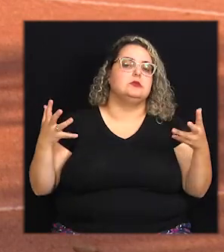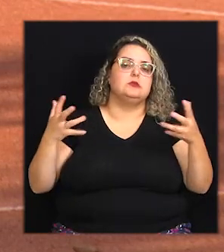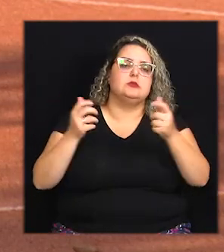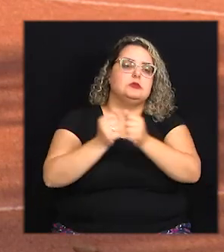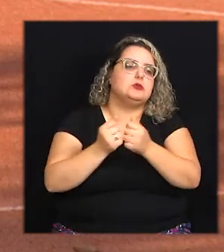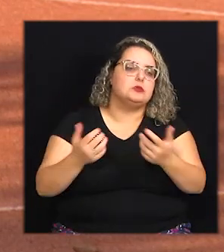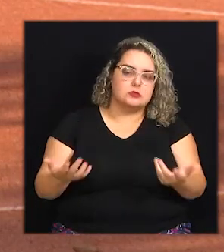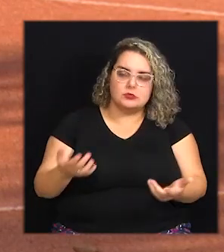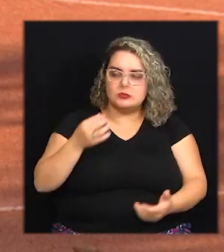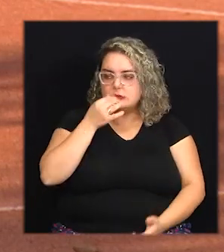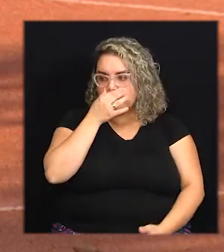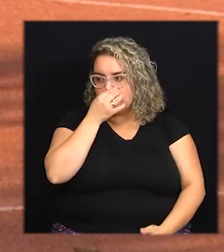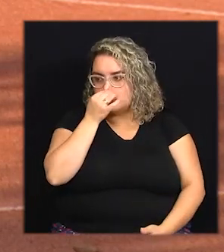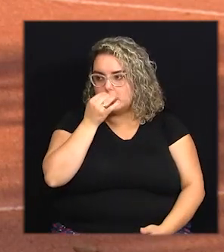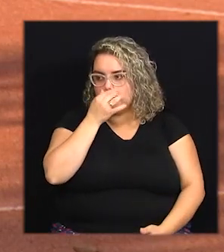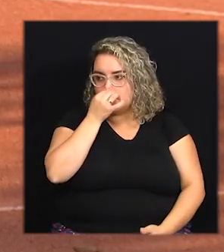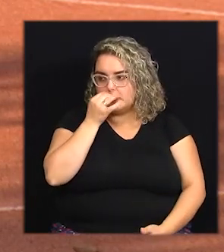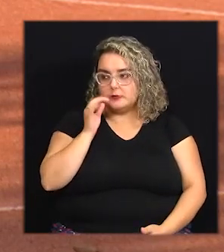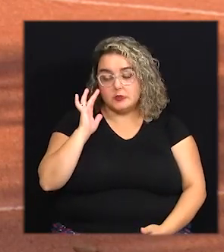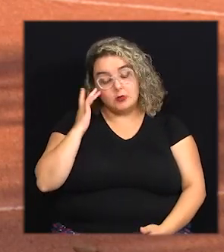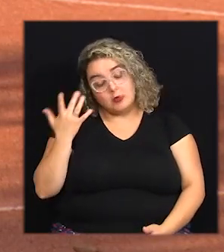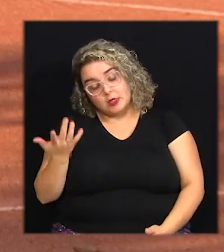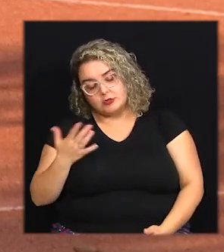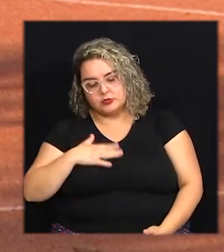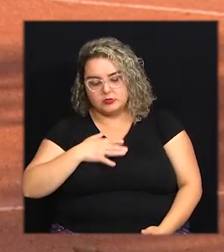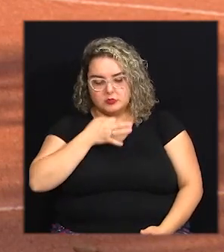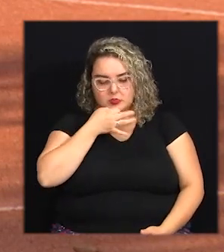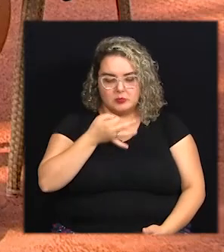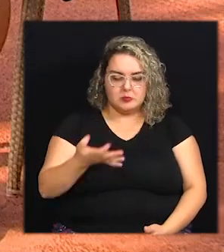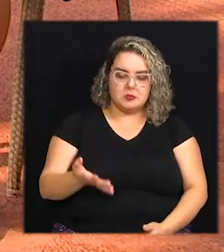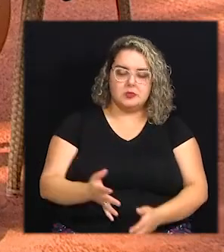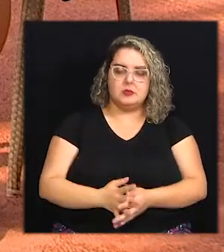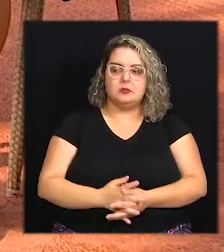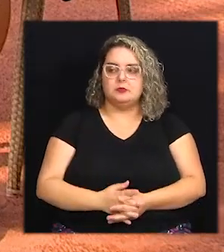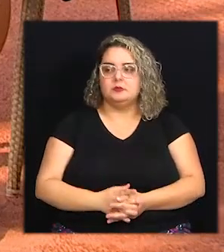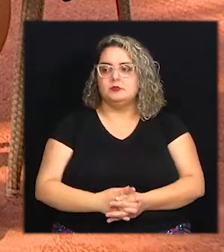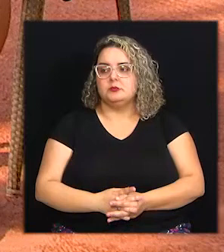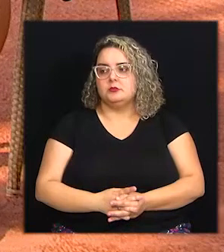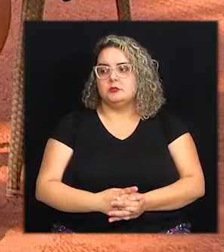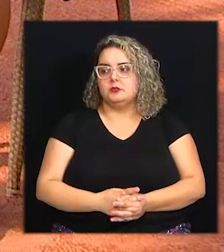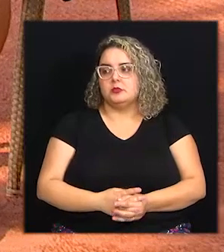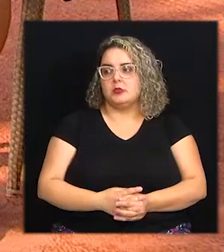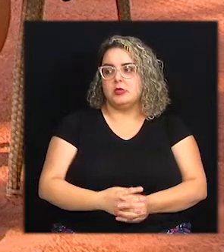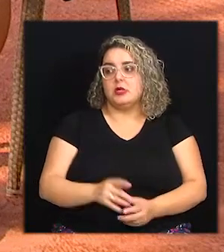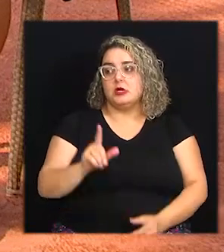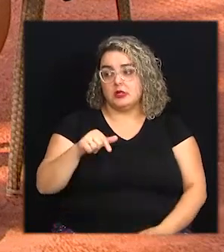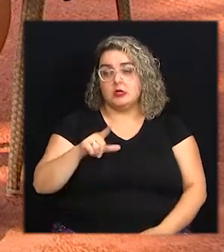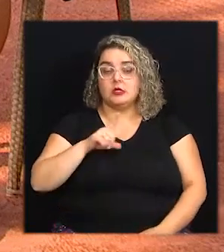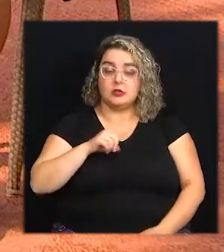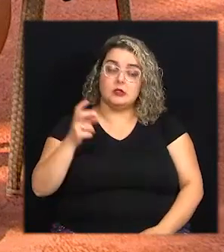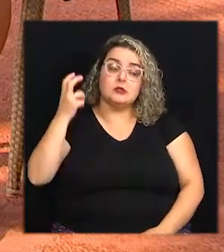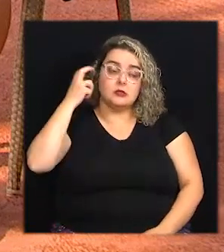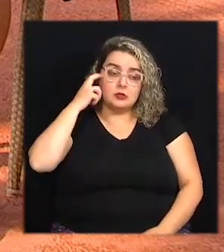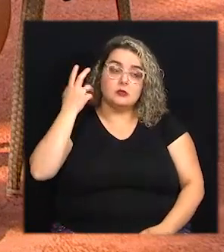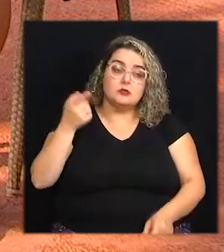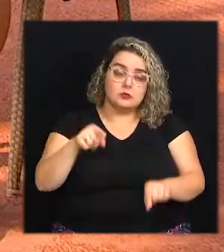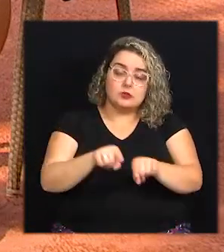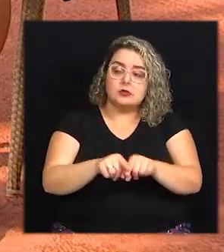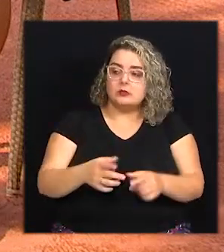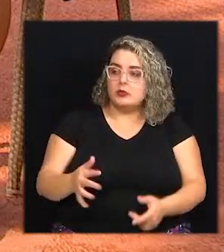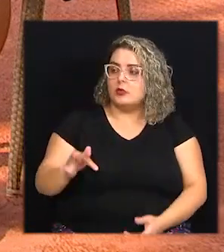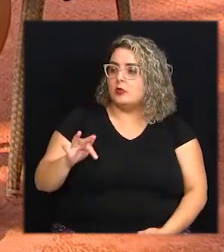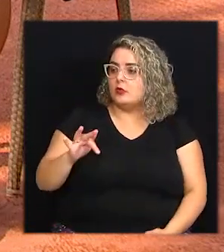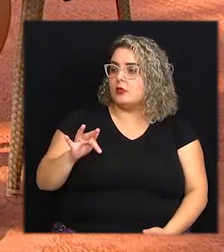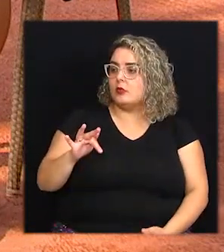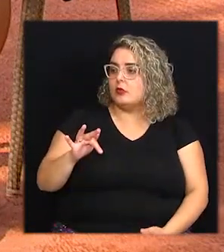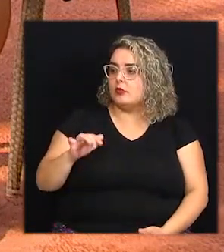crescimento coletivo, assim, sabe? Eu acho, né, na minha opinião, e como eu disse, tem bastante essa questão da cultura, né?